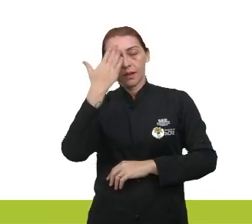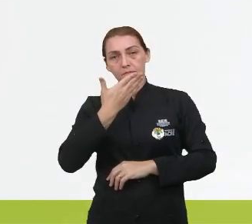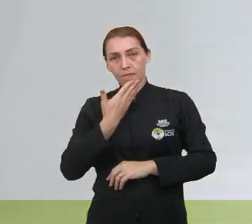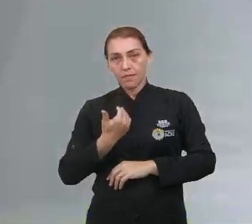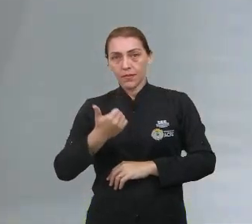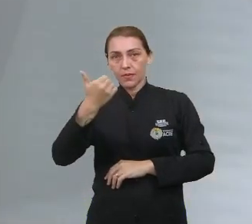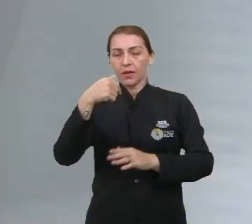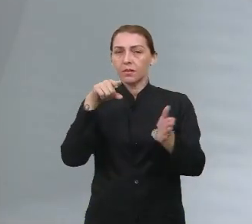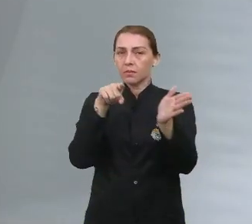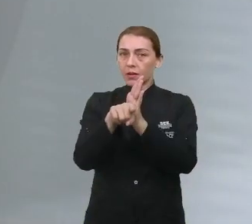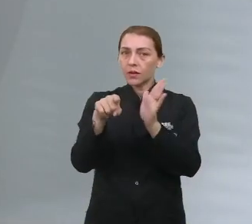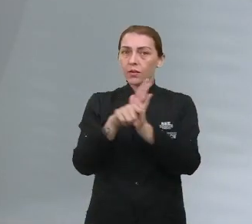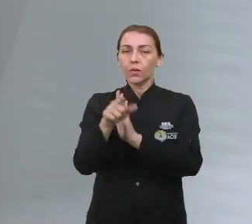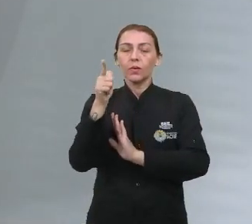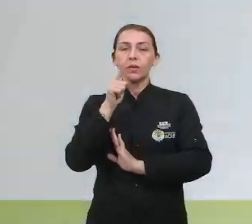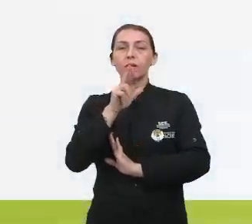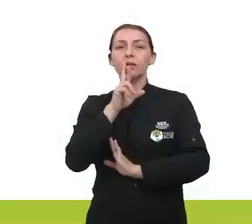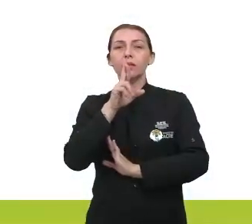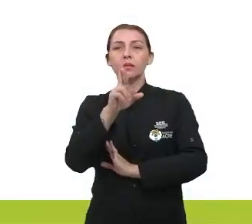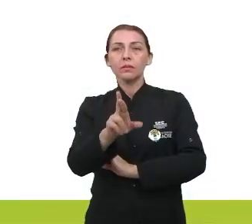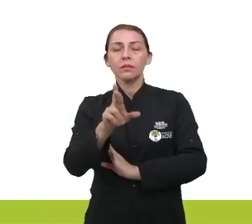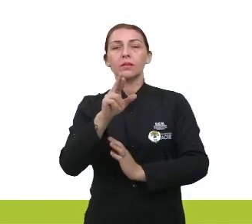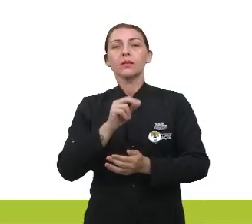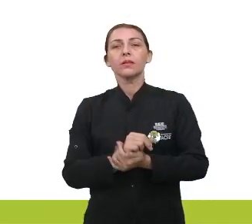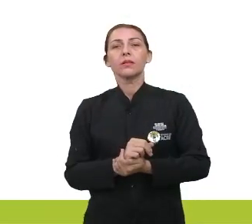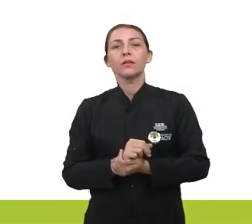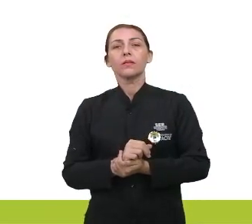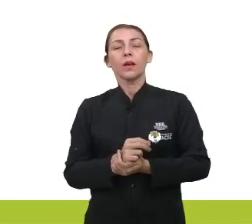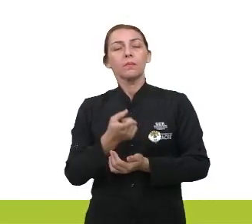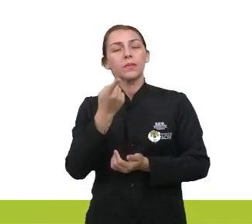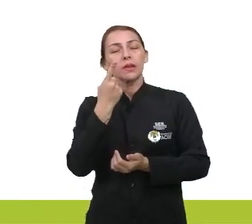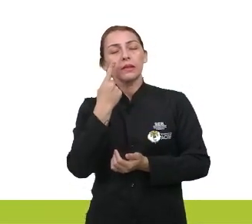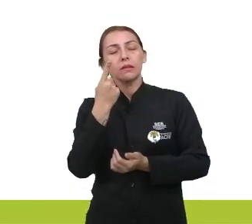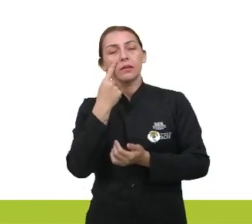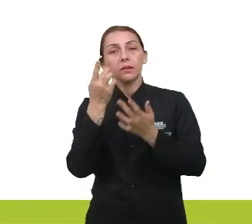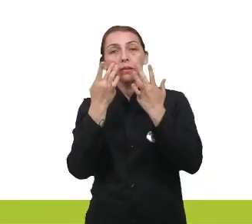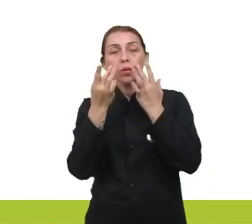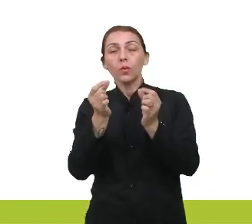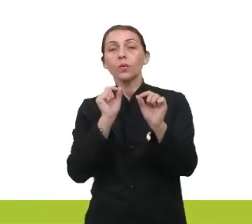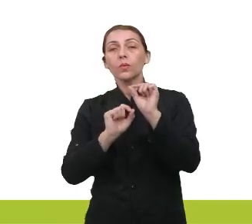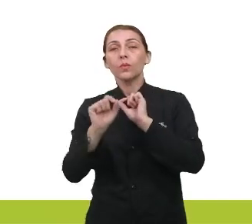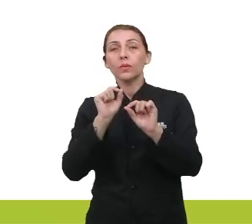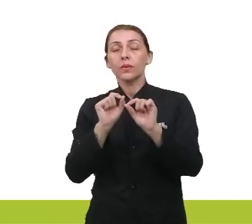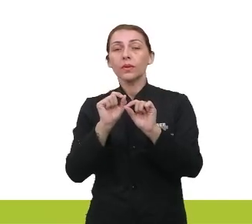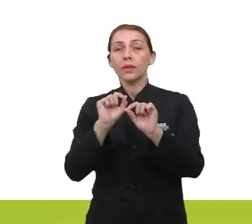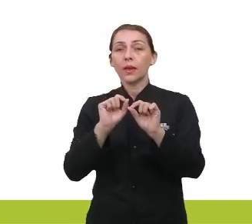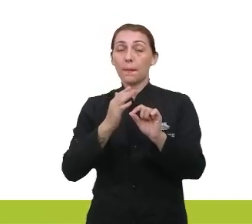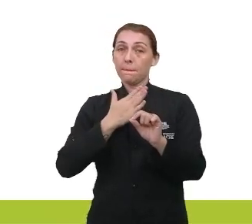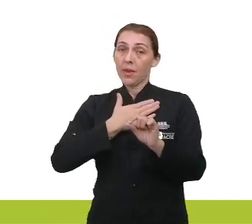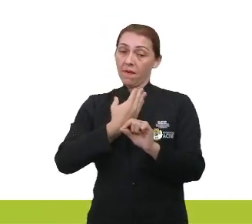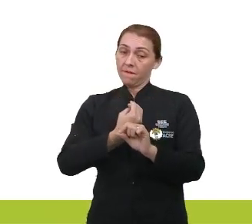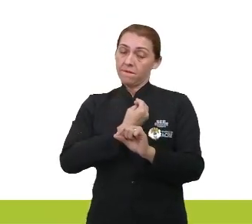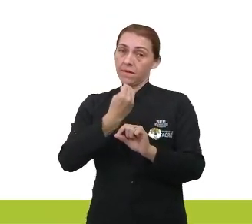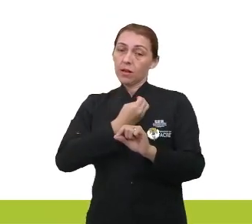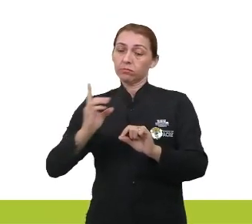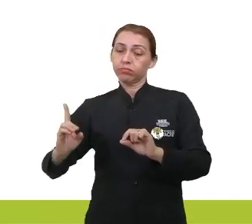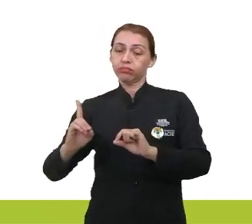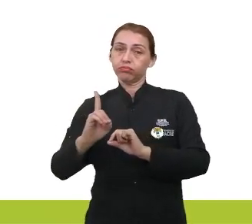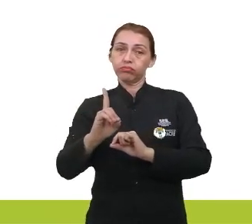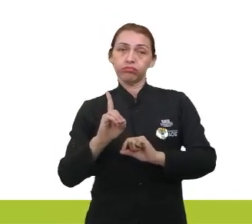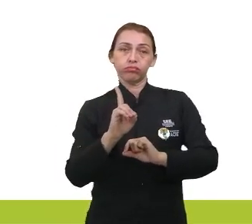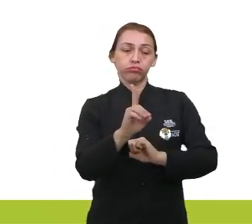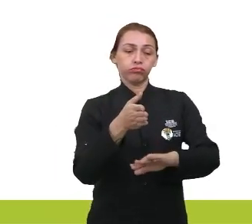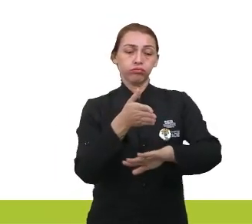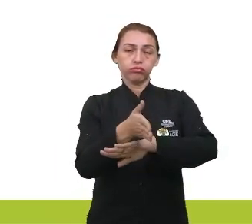essa questão e chegarmos à resposta, a gente vai observar o seguinte, a letra diz, minha vida é andar por esse